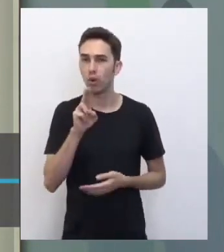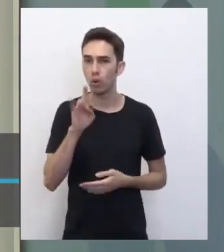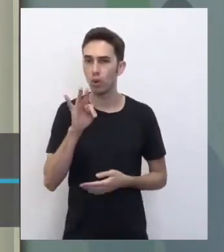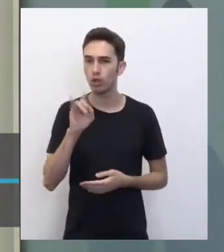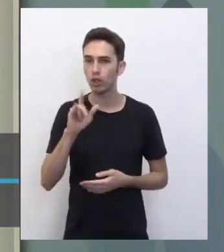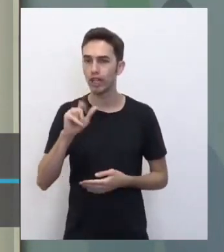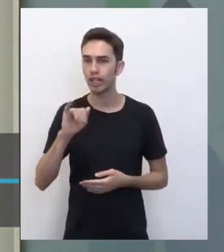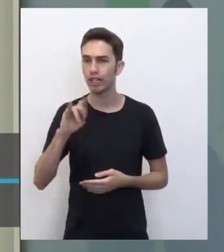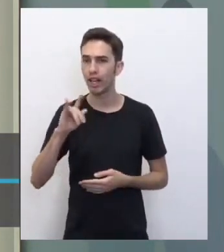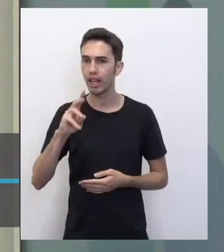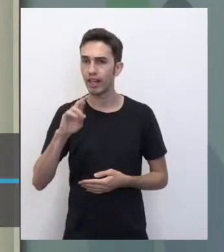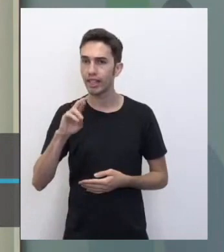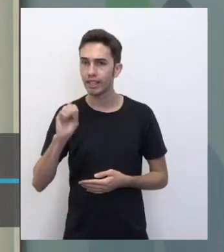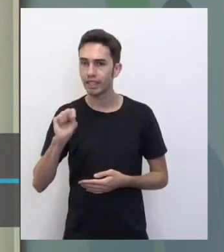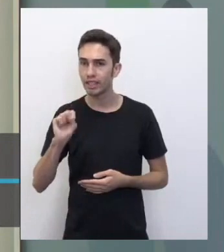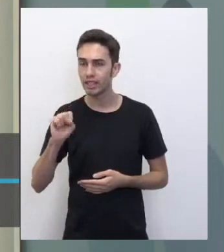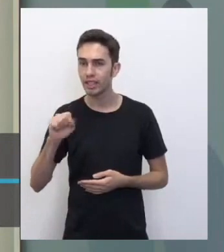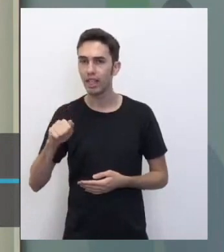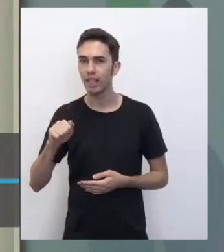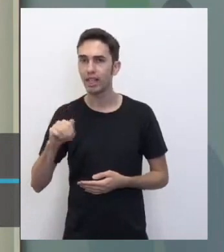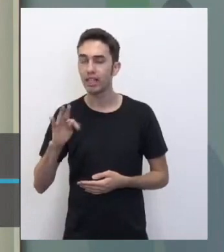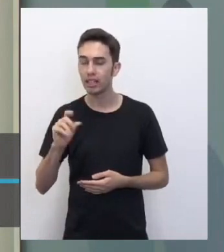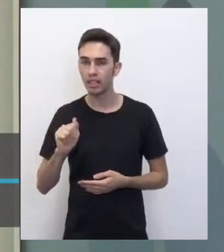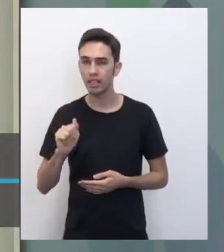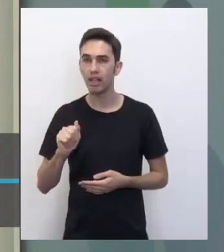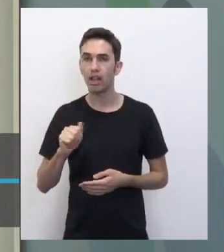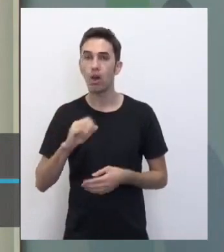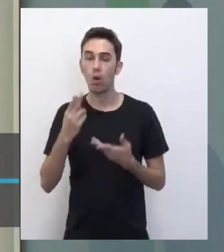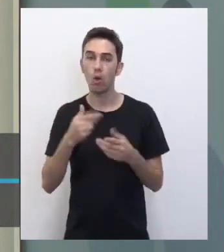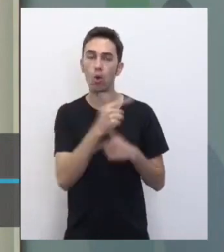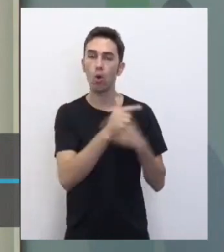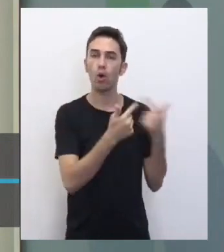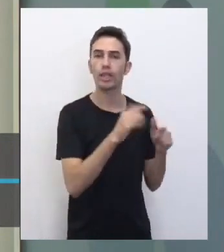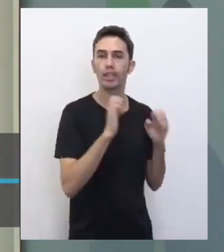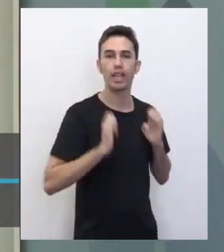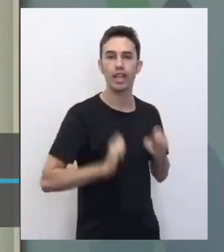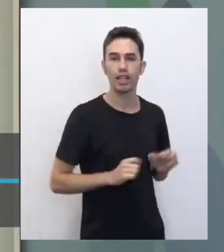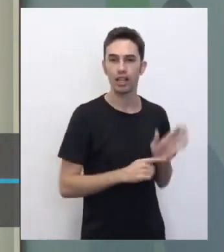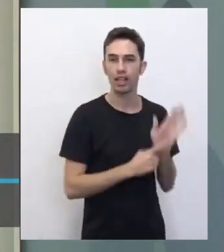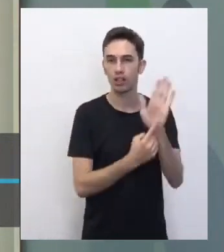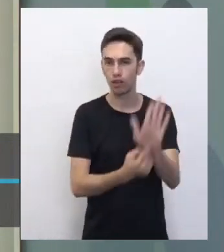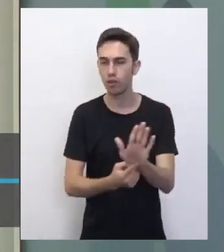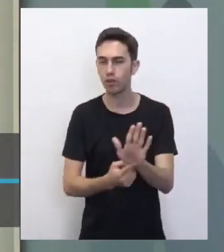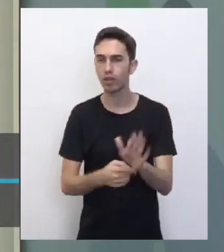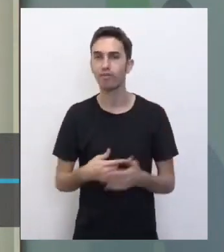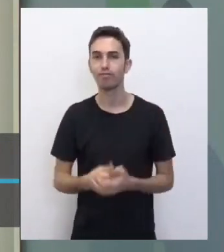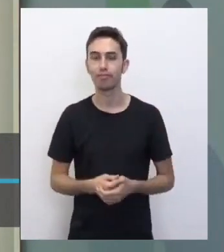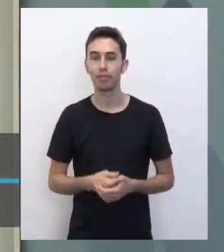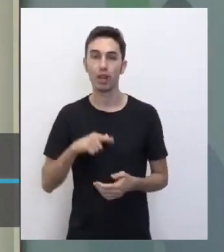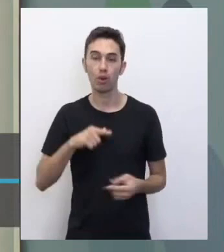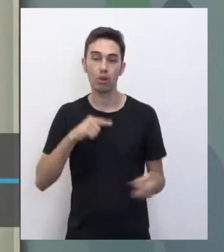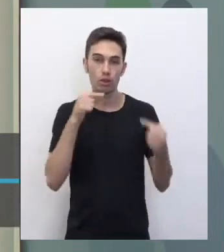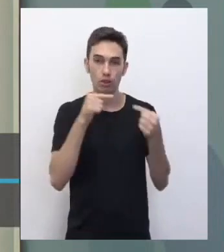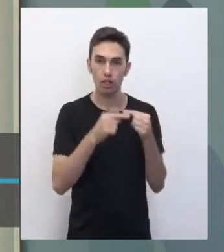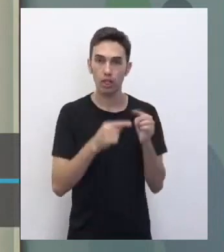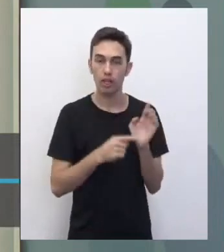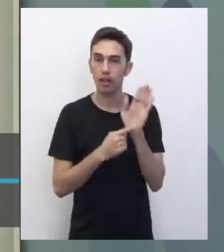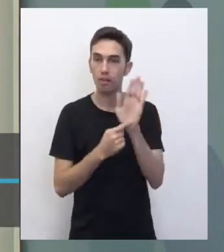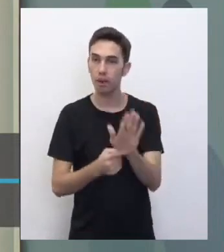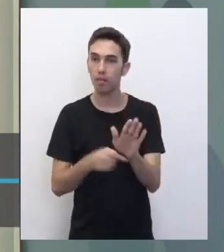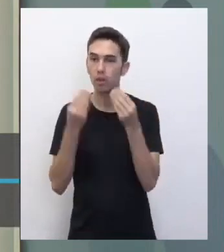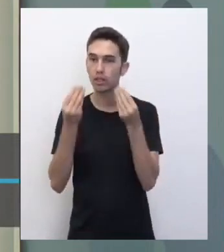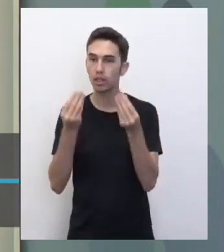e outras éticas que a gente vai até apresentar logo mais. Mas quando eu trouxe esse dilema foi justamente para a gente perceber como a ética